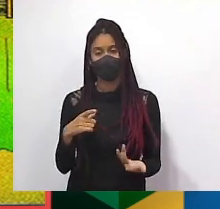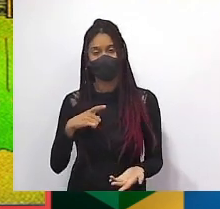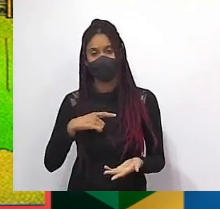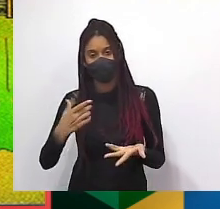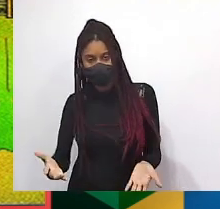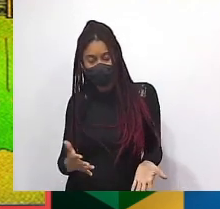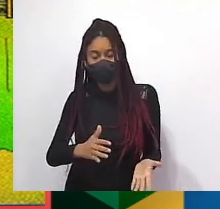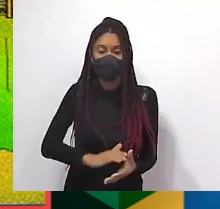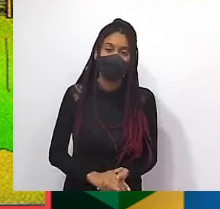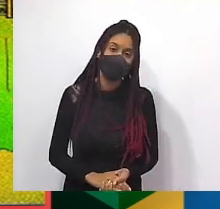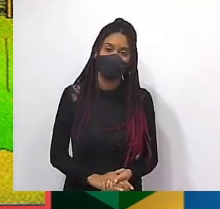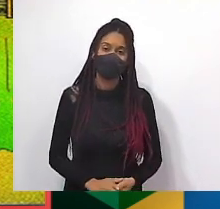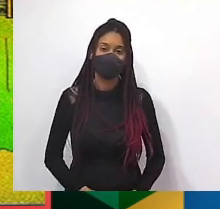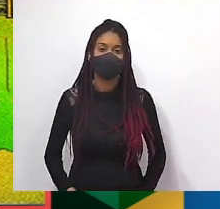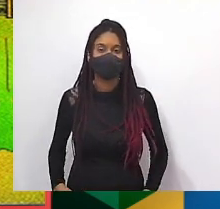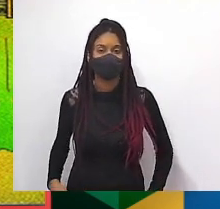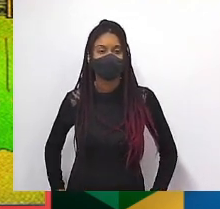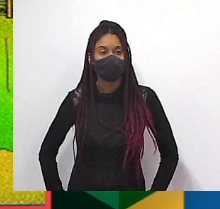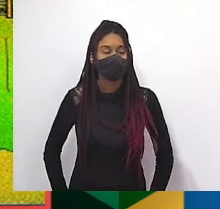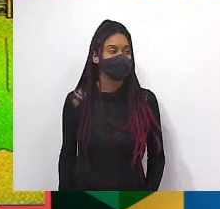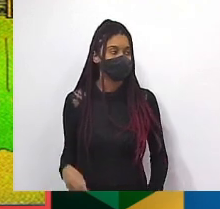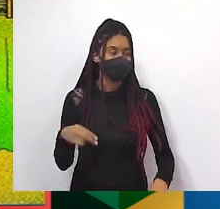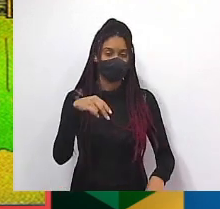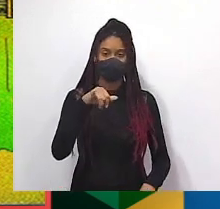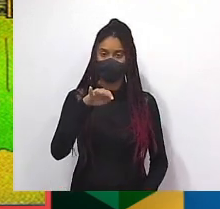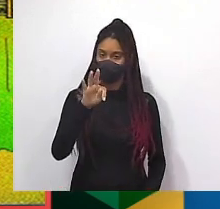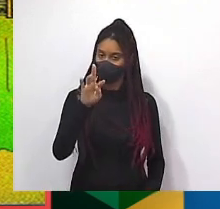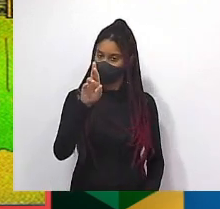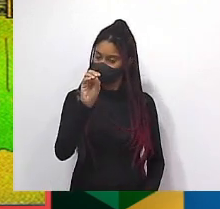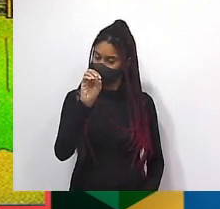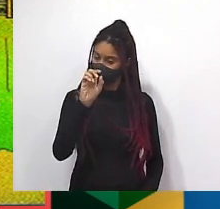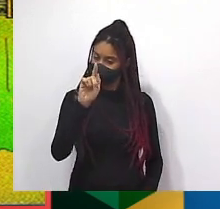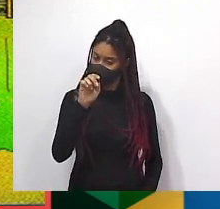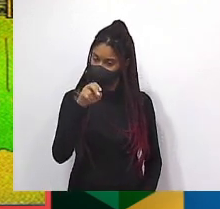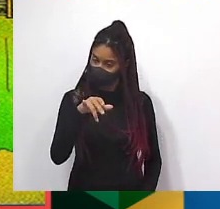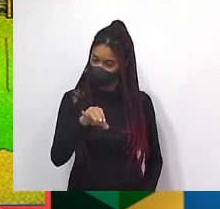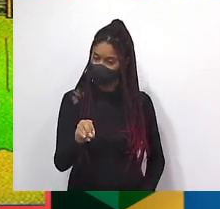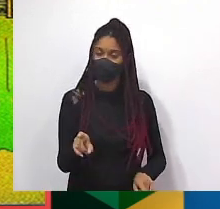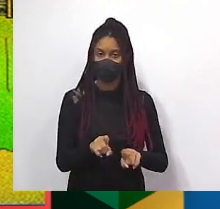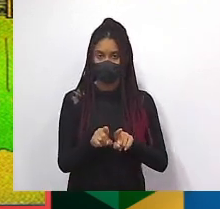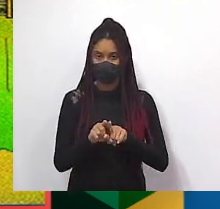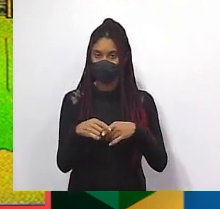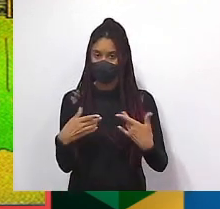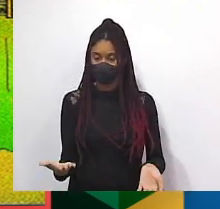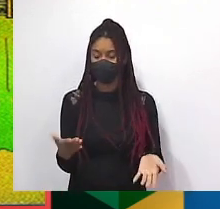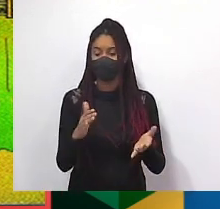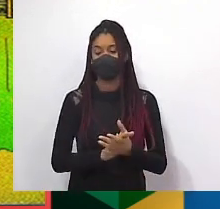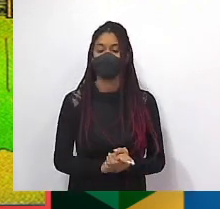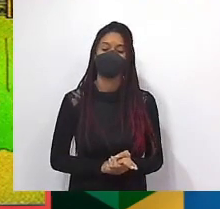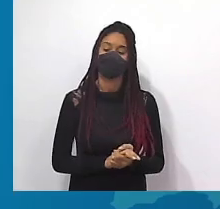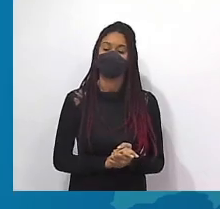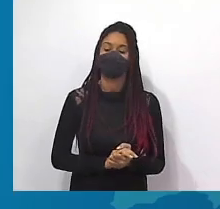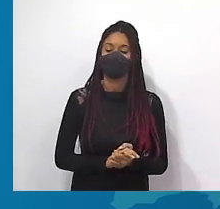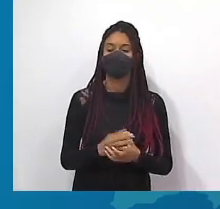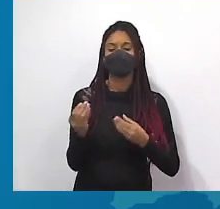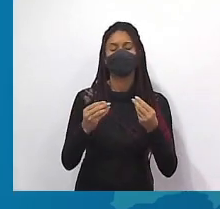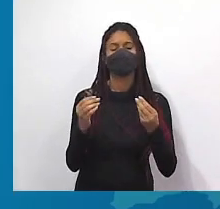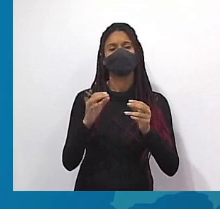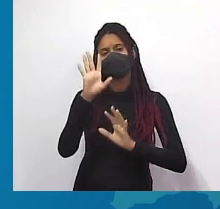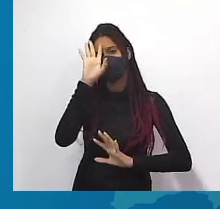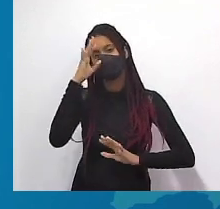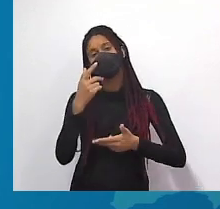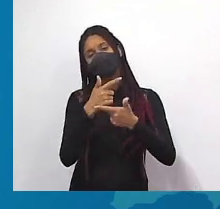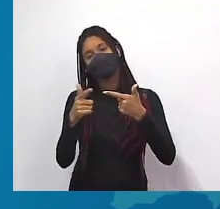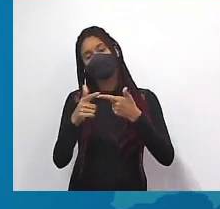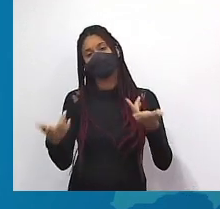de enxofre e nitrogênio, tá, em reação química com a água. Como corrigir esse problema? A gente